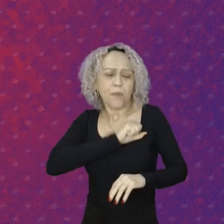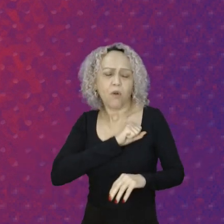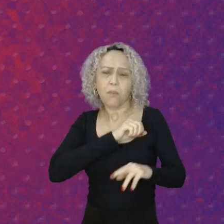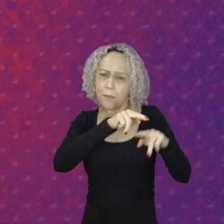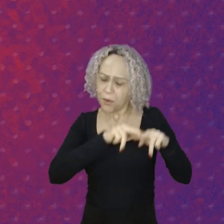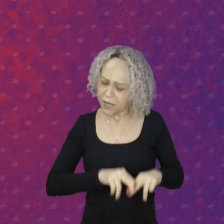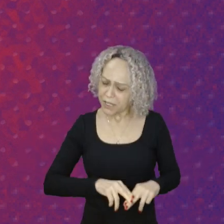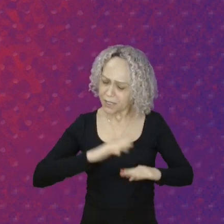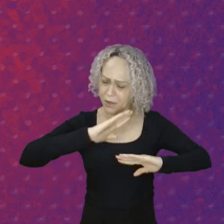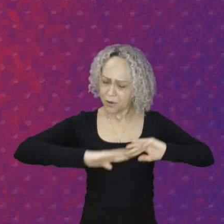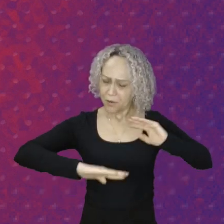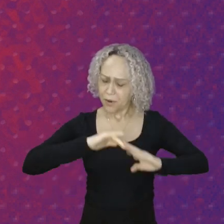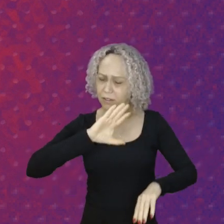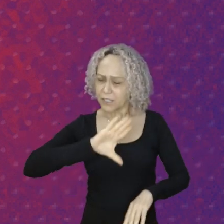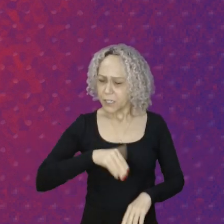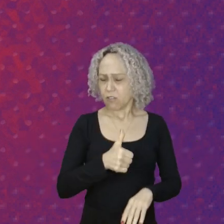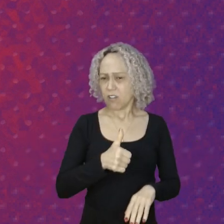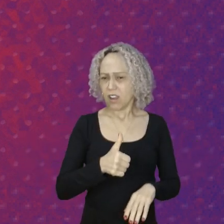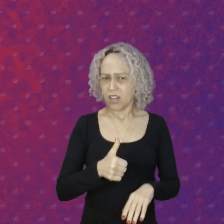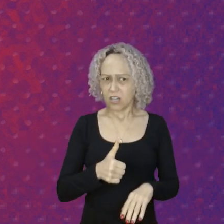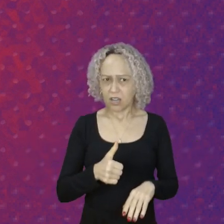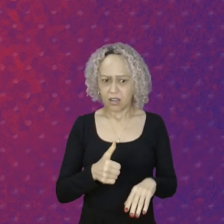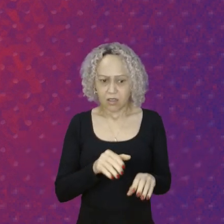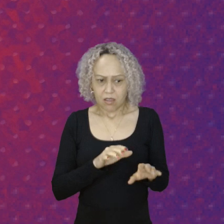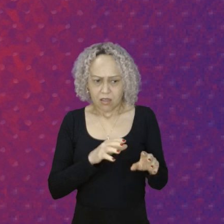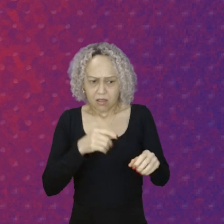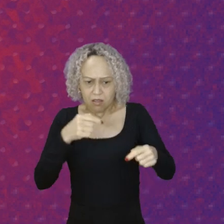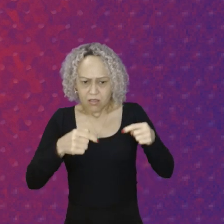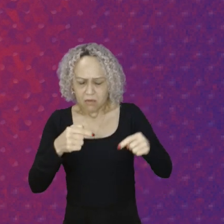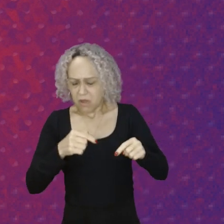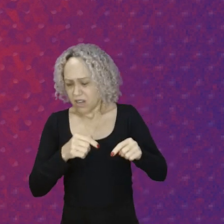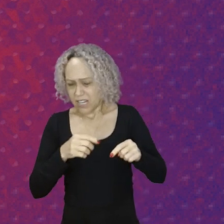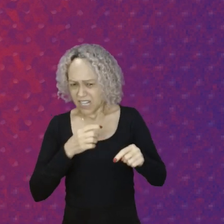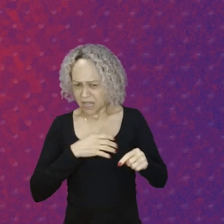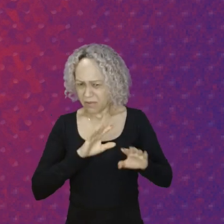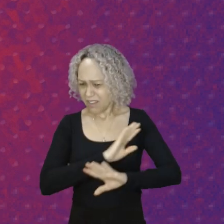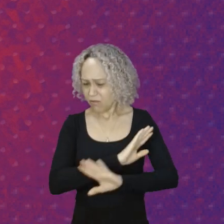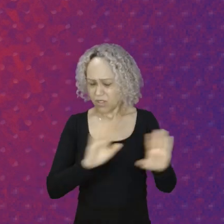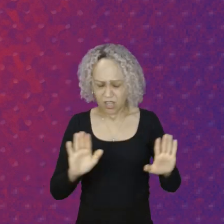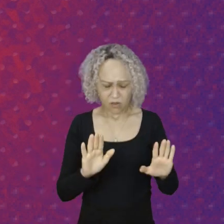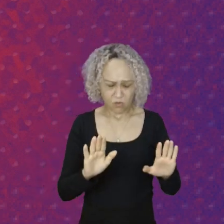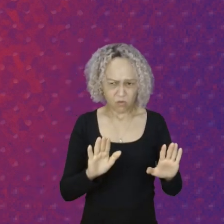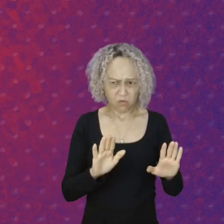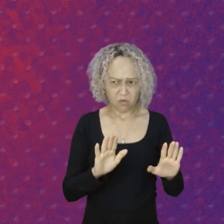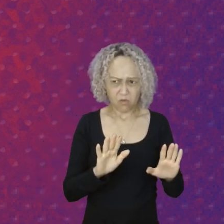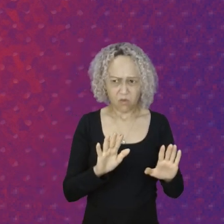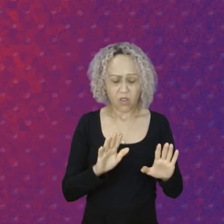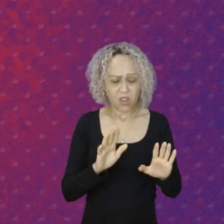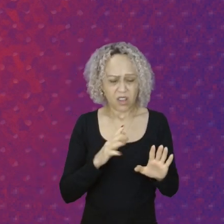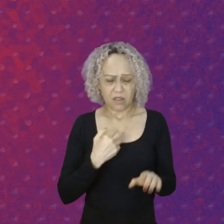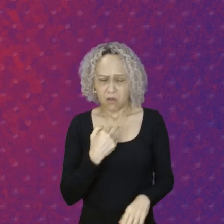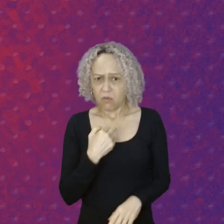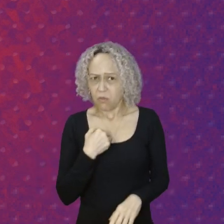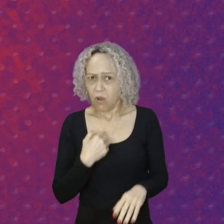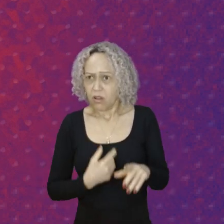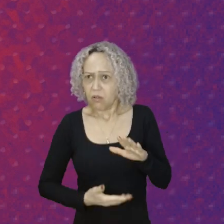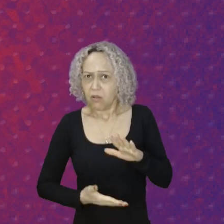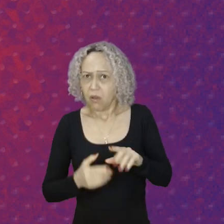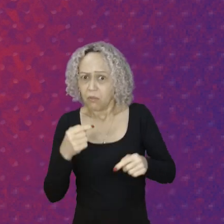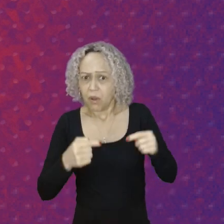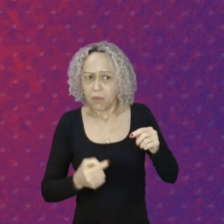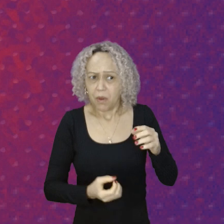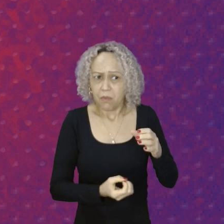coragem. Não pode temer o debate, a análise, a realidade. Não pode fugir à discussão criadora